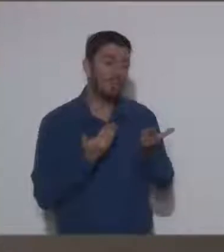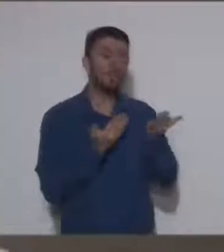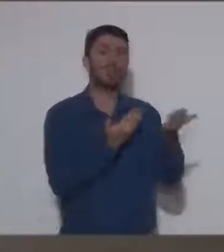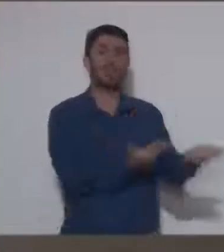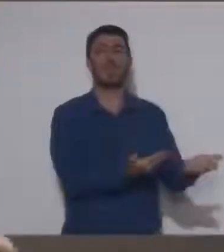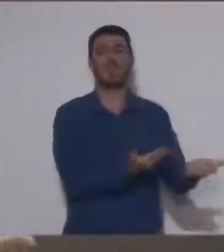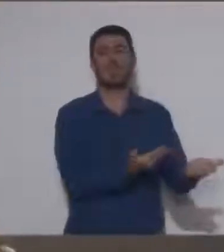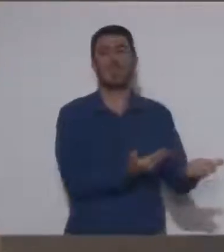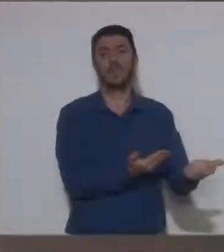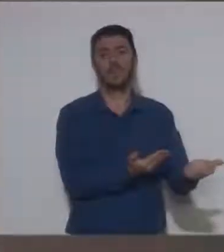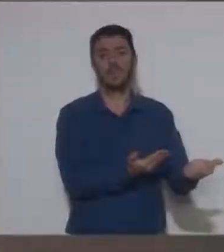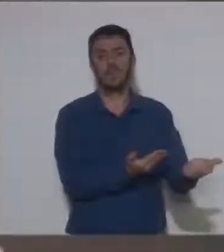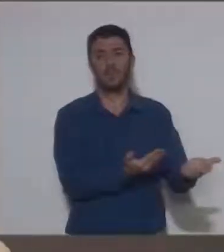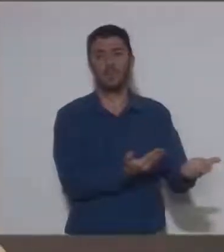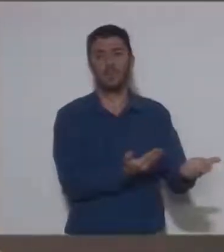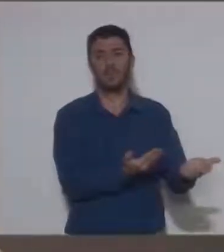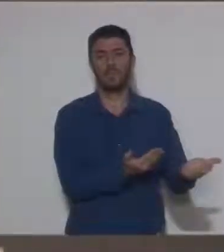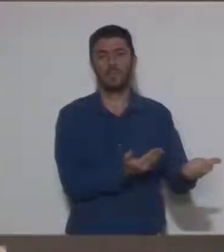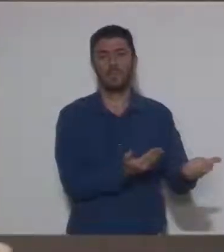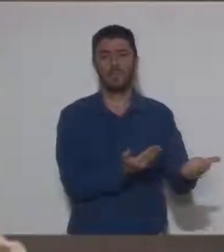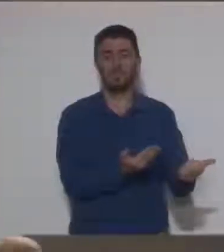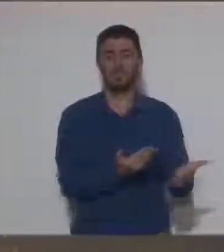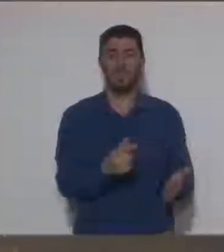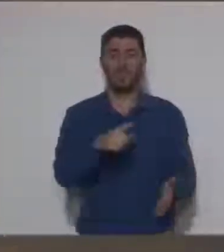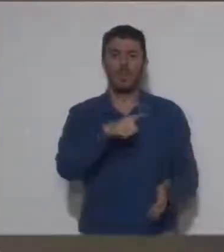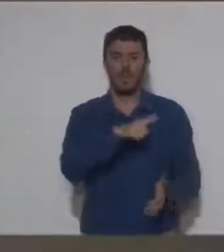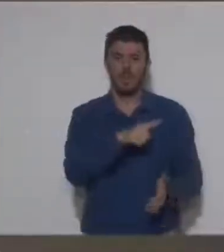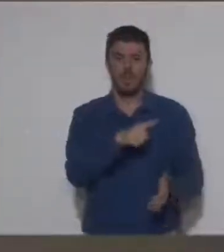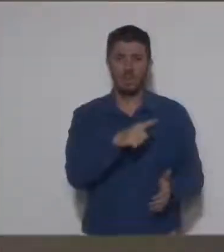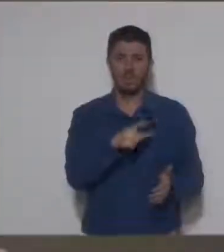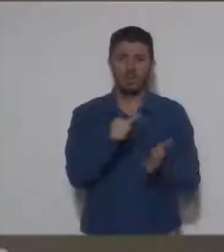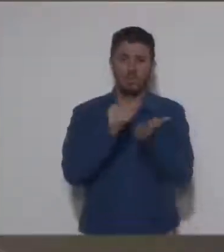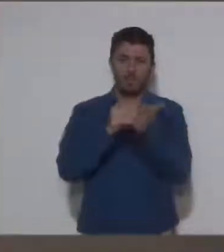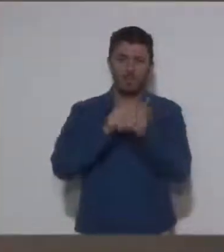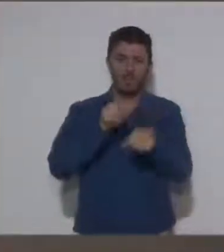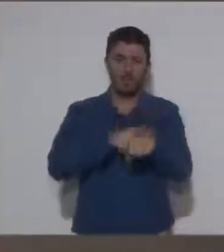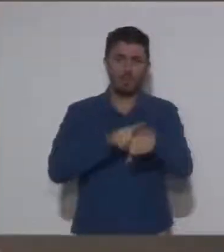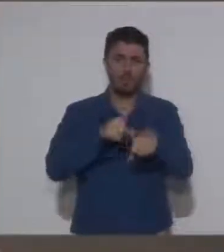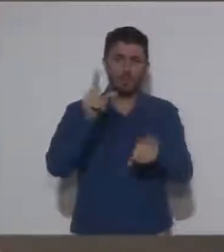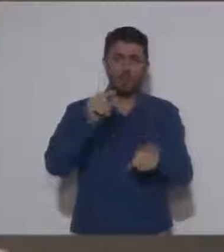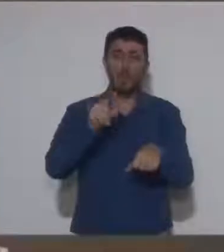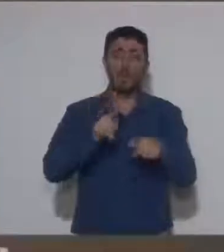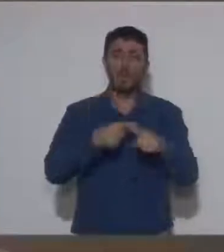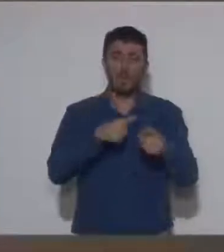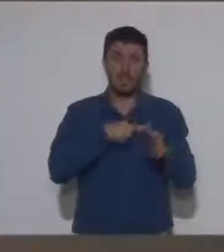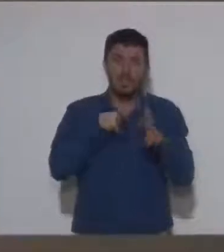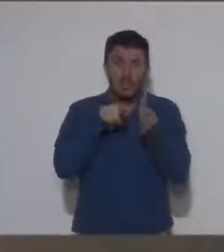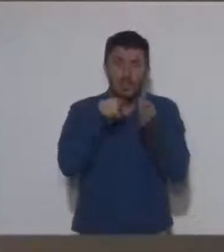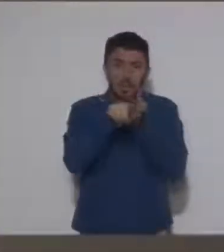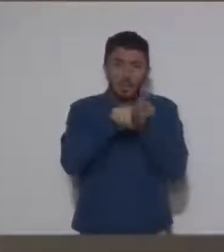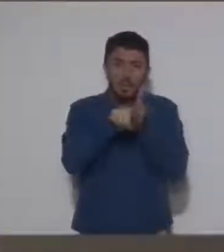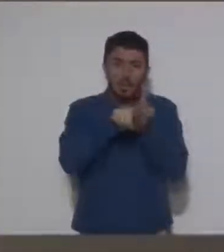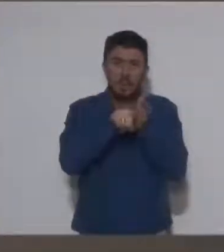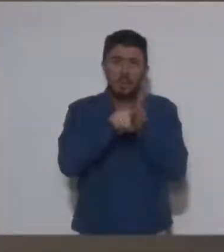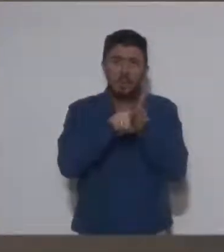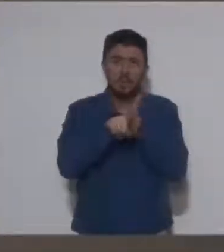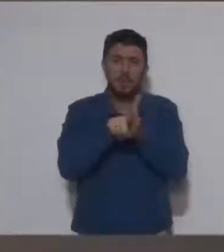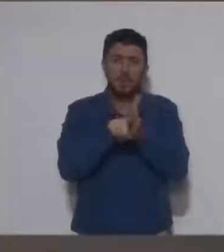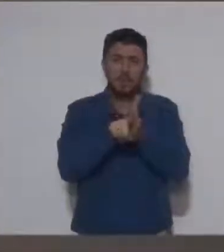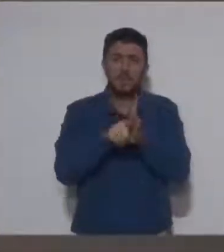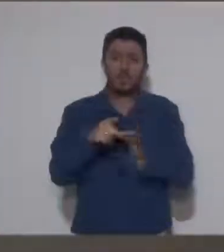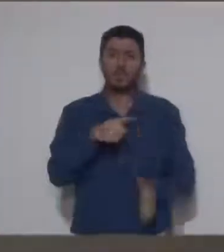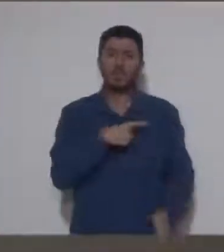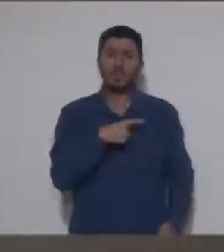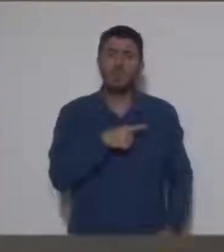nossas casas. Tem uma pesquisa, não vai dar tempo ainda, só faltam 2h40, mas uma das pesquisas que, na boa intenção,